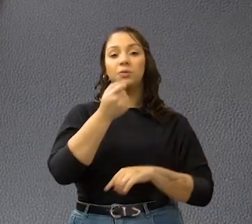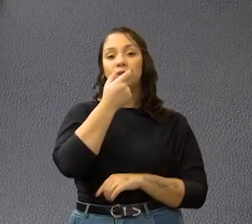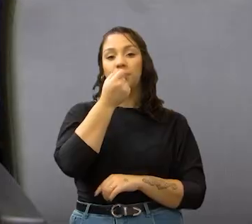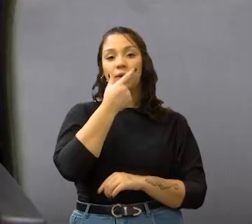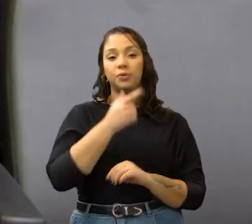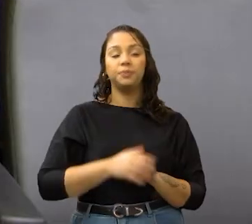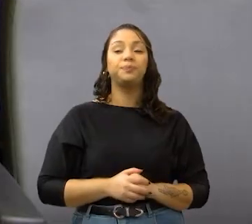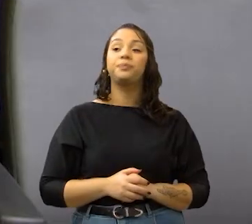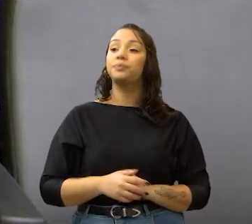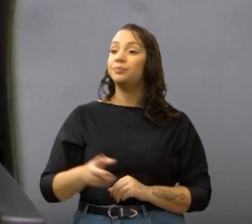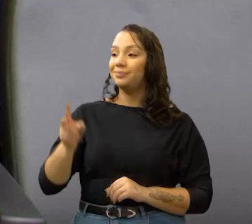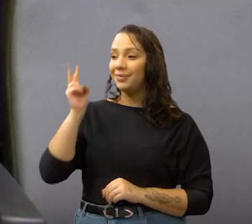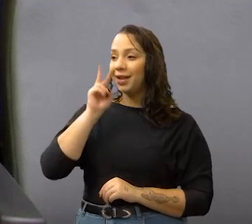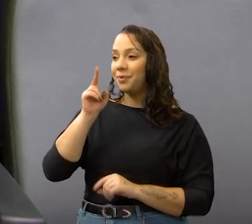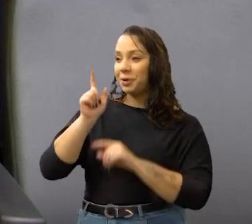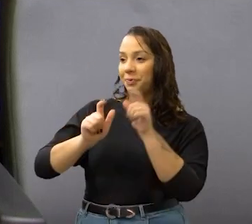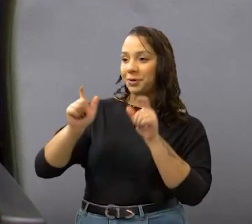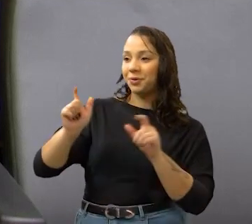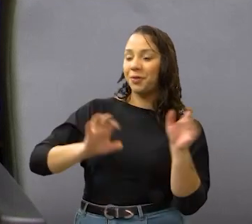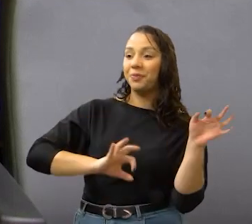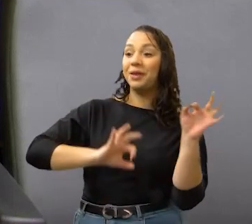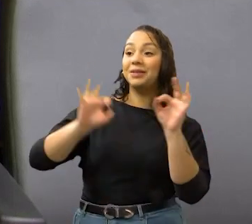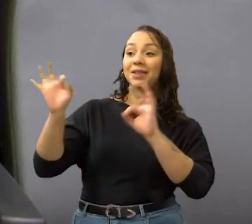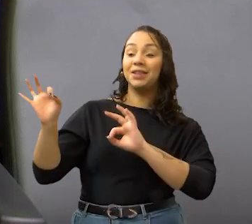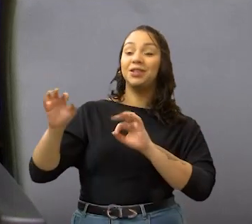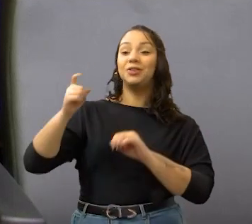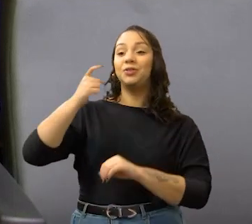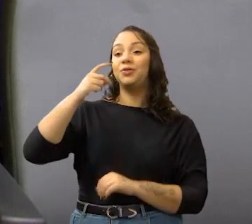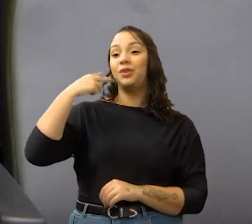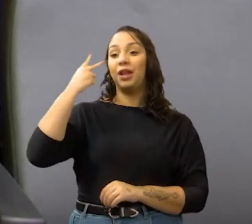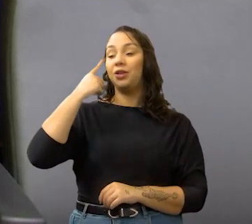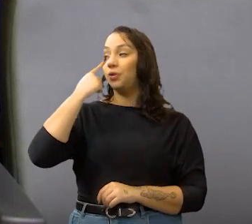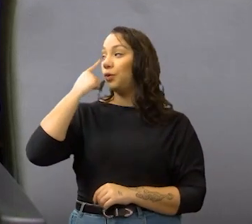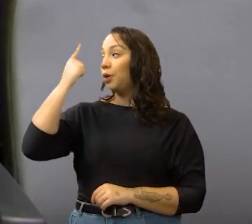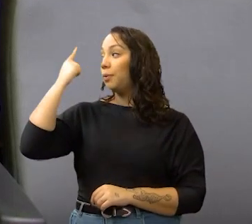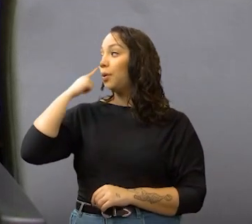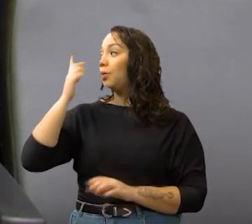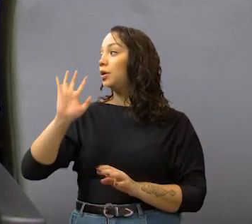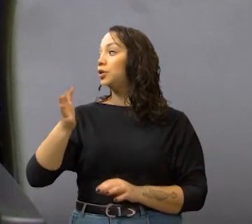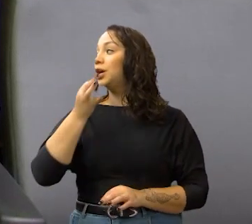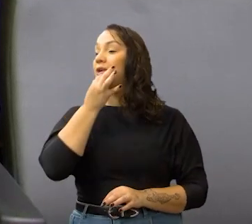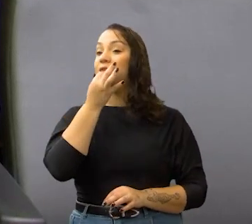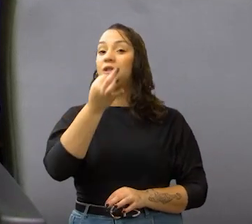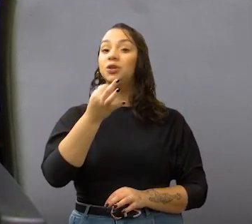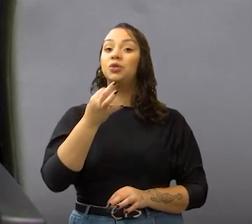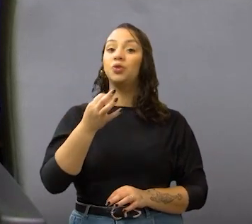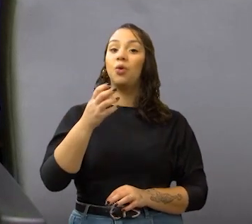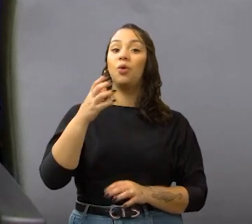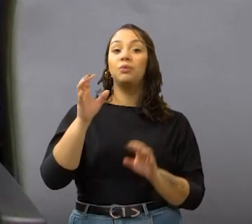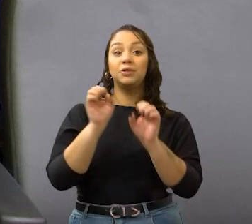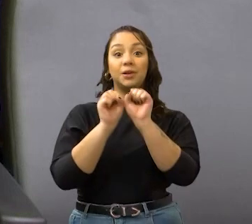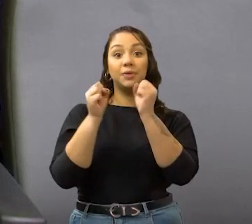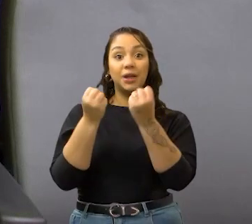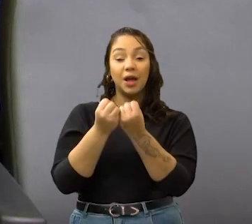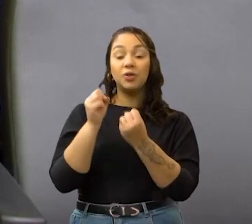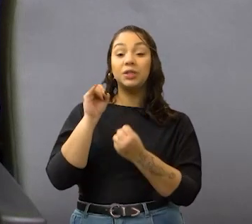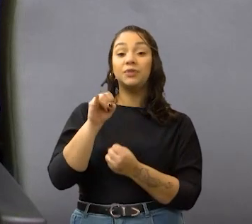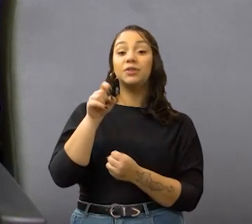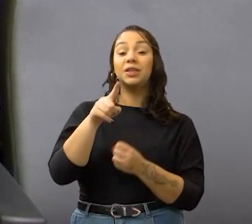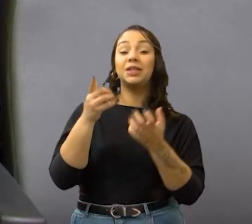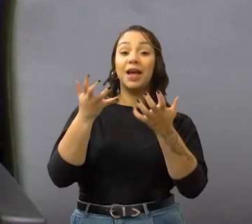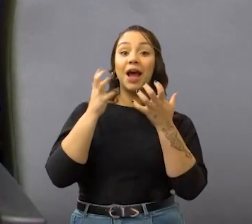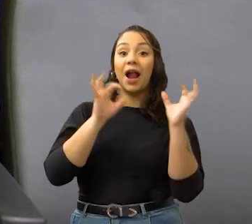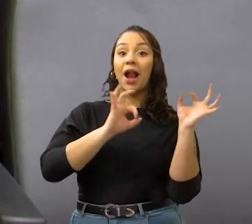medicamento. Lembrando para você que está nos acompanhando, a Paola citou estes seminários. Se você quiser